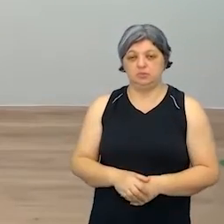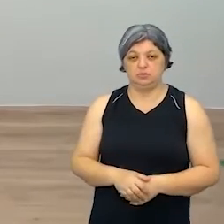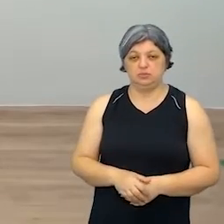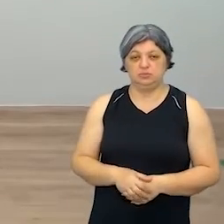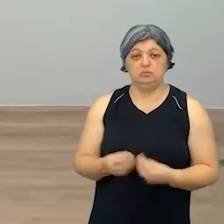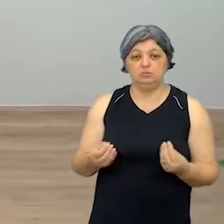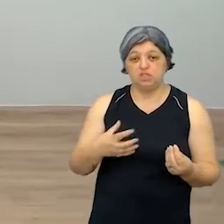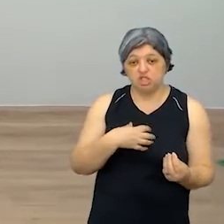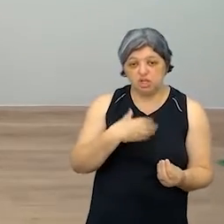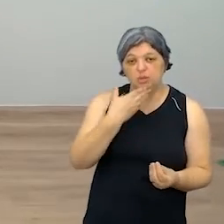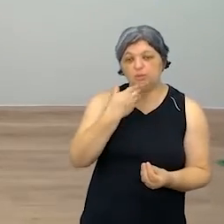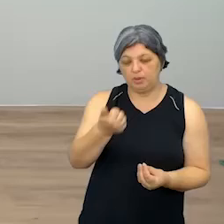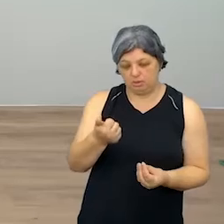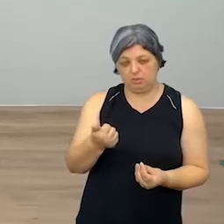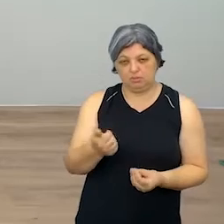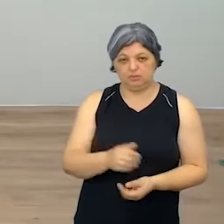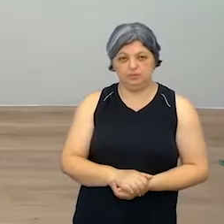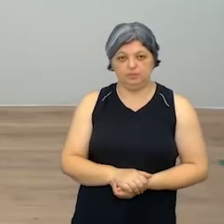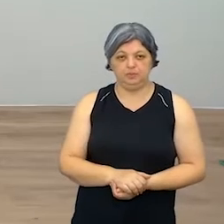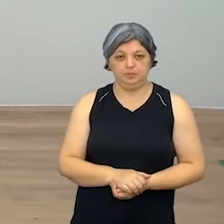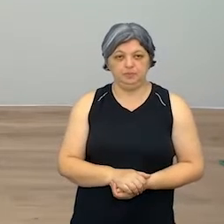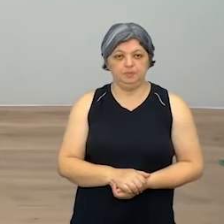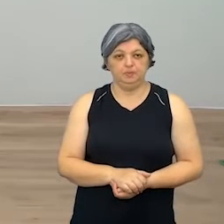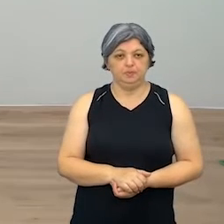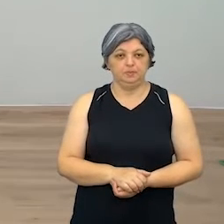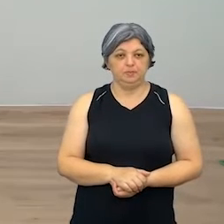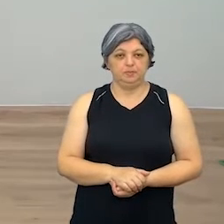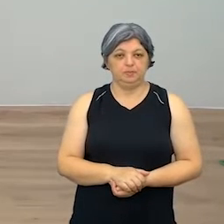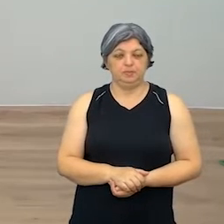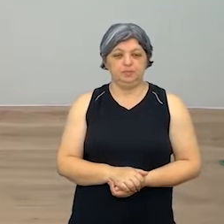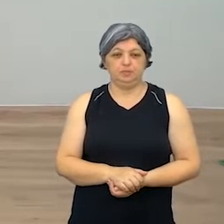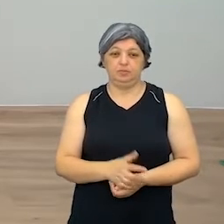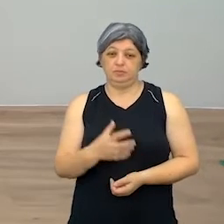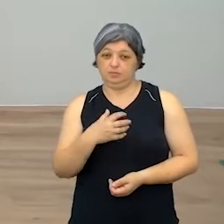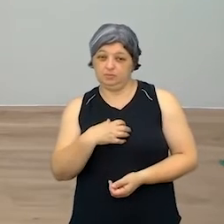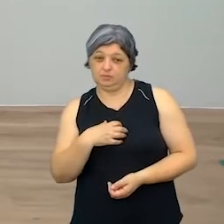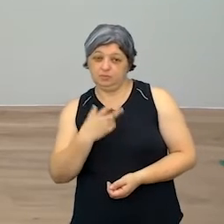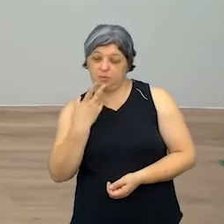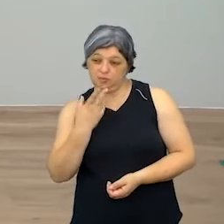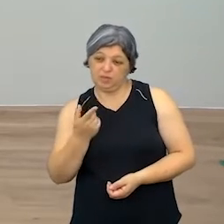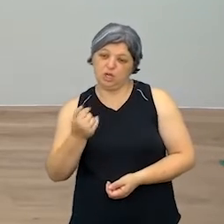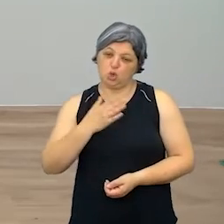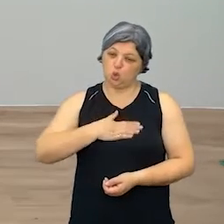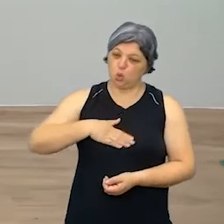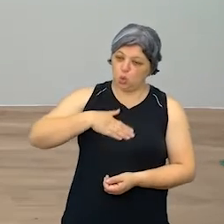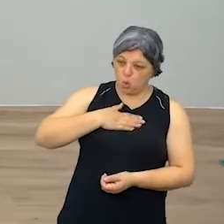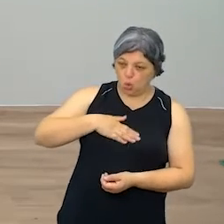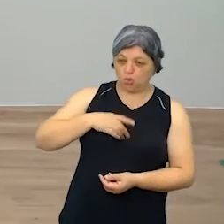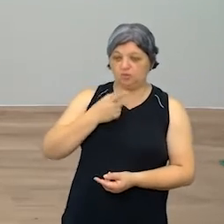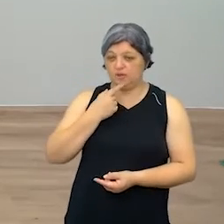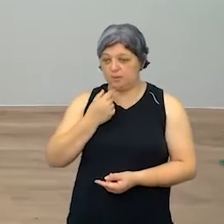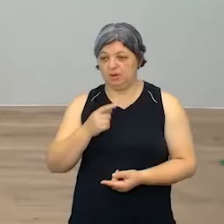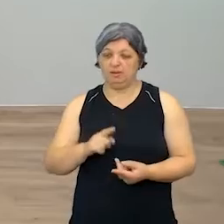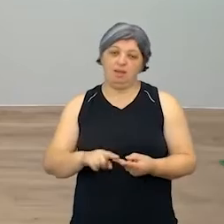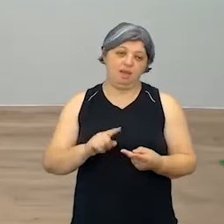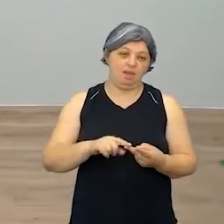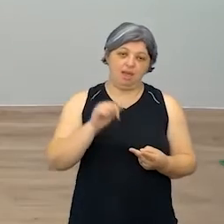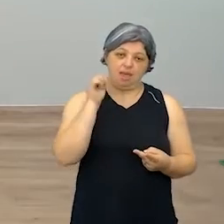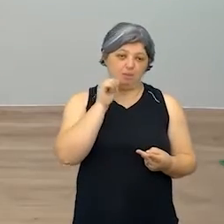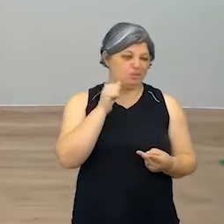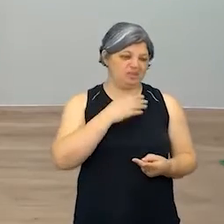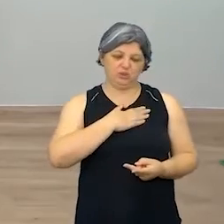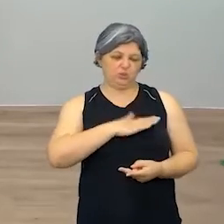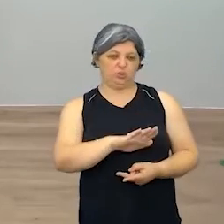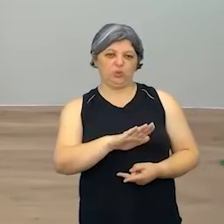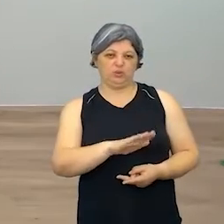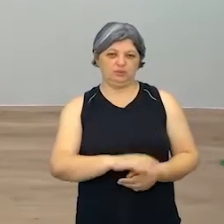a melhor forma de explicar? Será que a melhor forma é dizer eu gosto do vermelho e a Débora não? Será